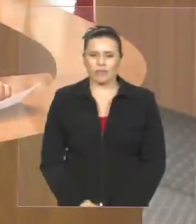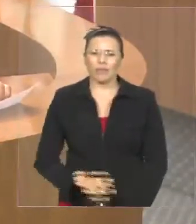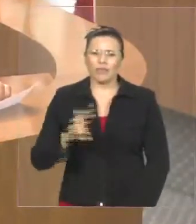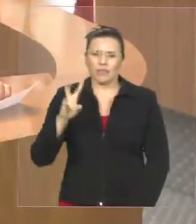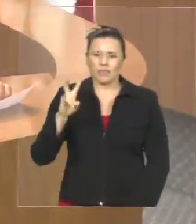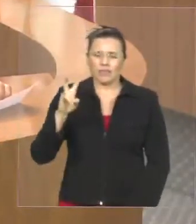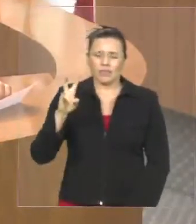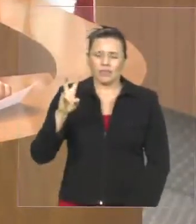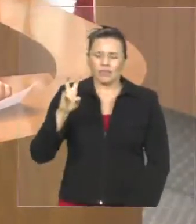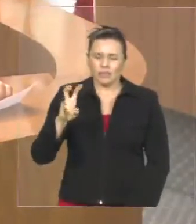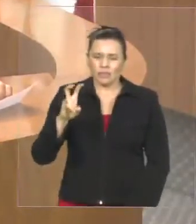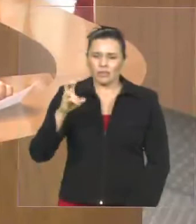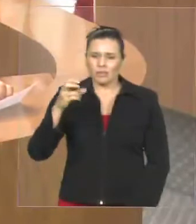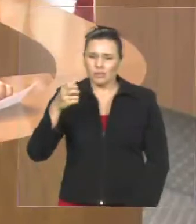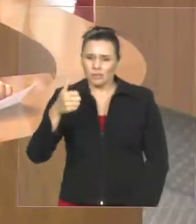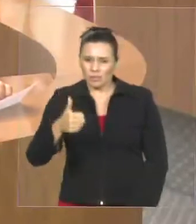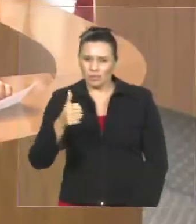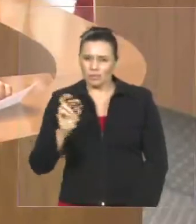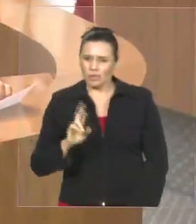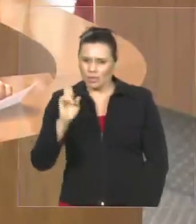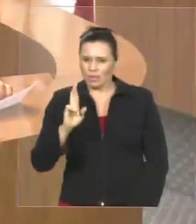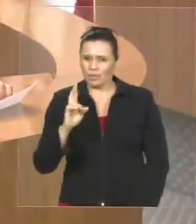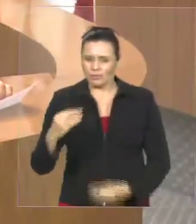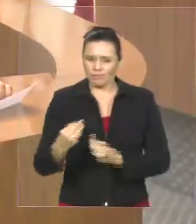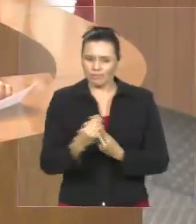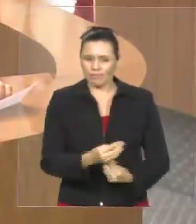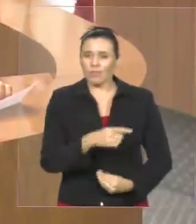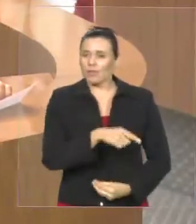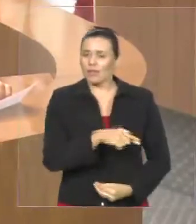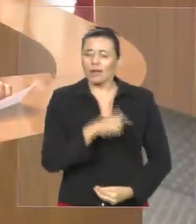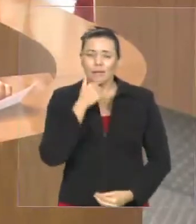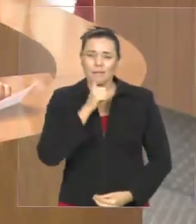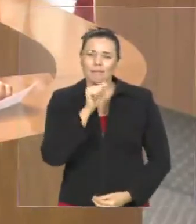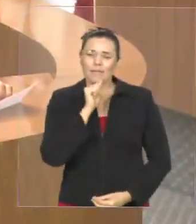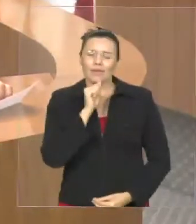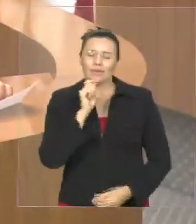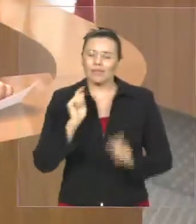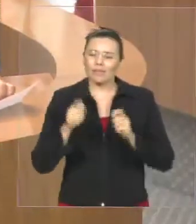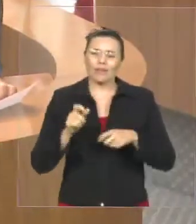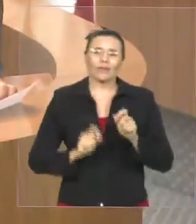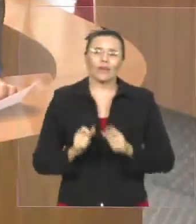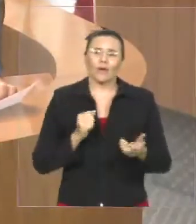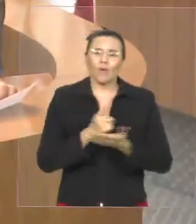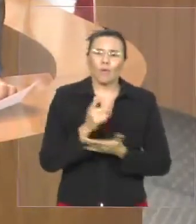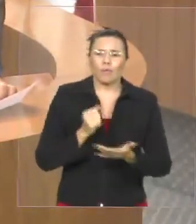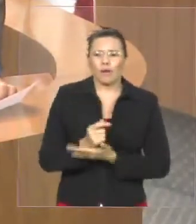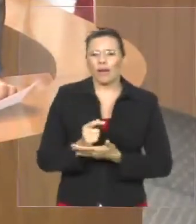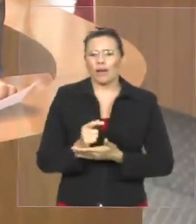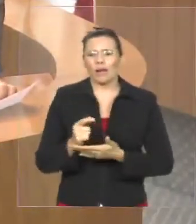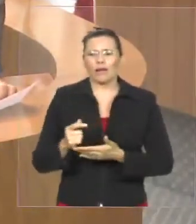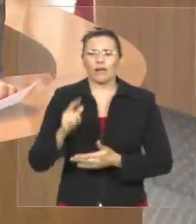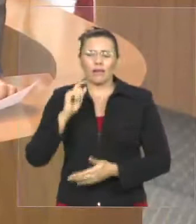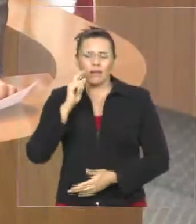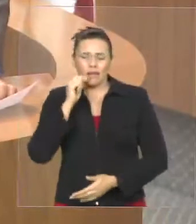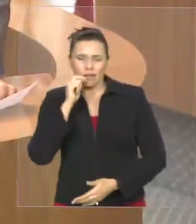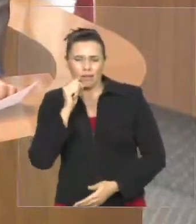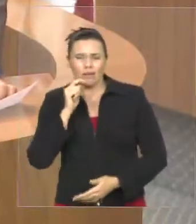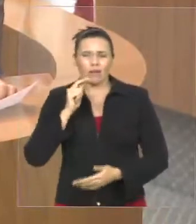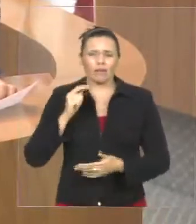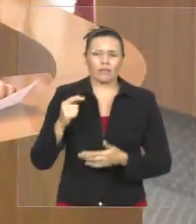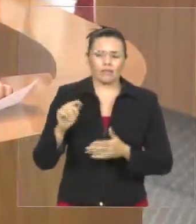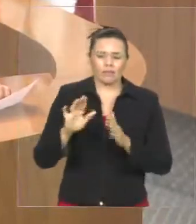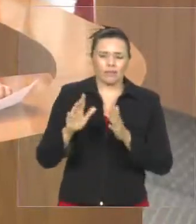comprar exclusivamente materiais escolares para seus filhos. Só o ano passado, só em